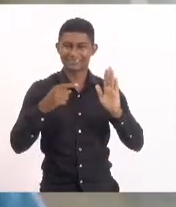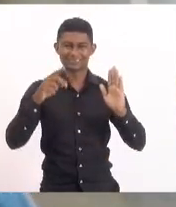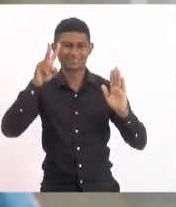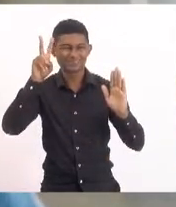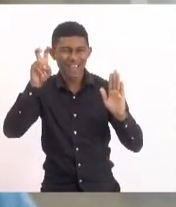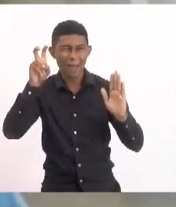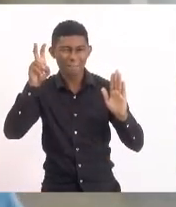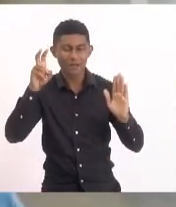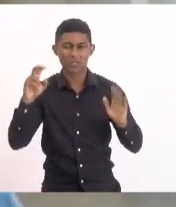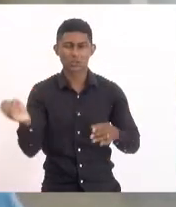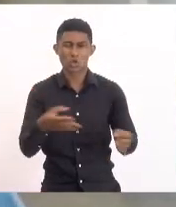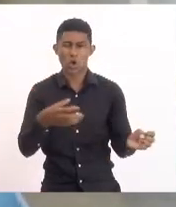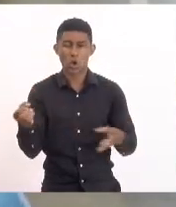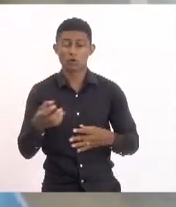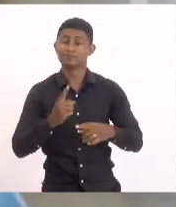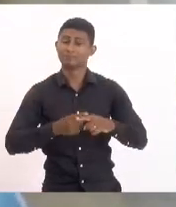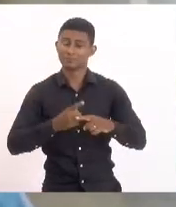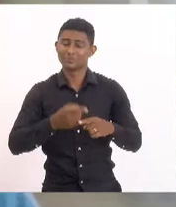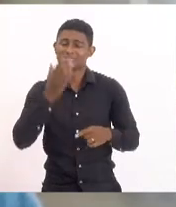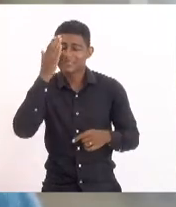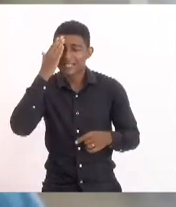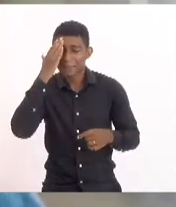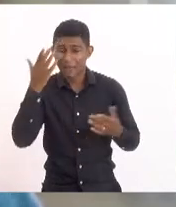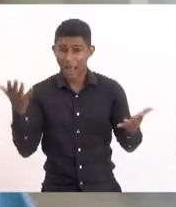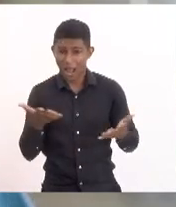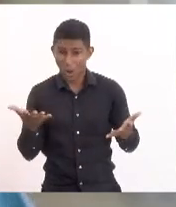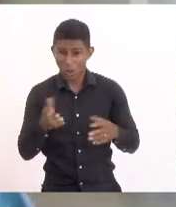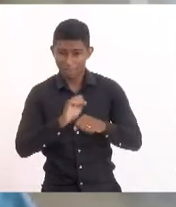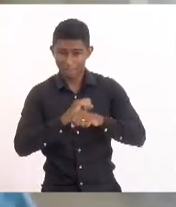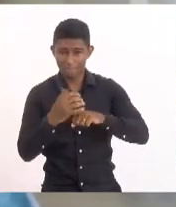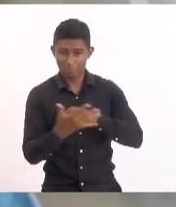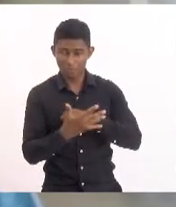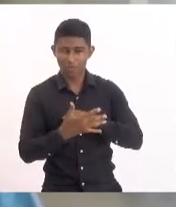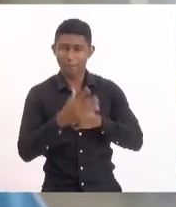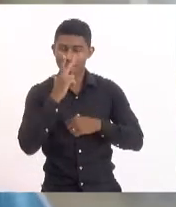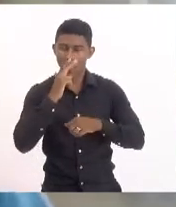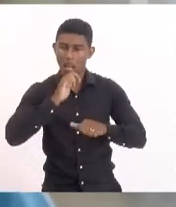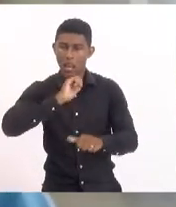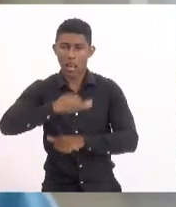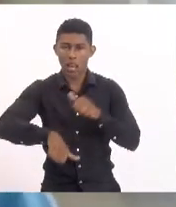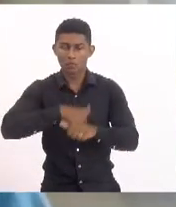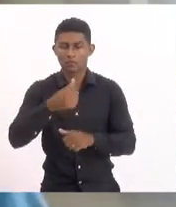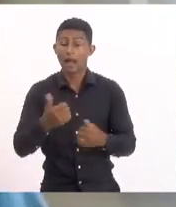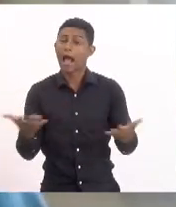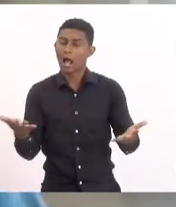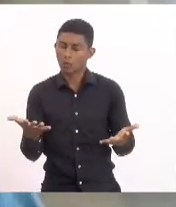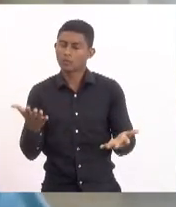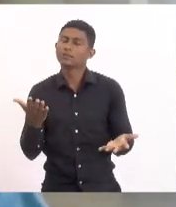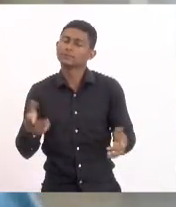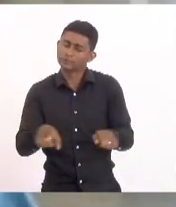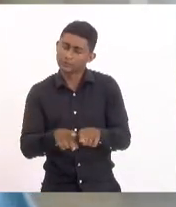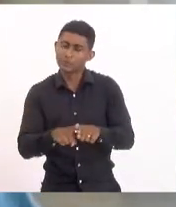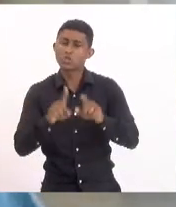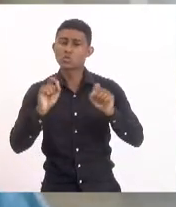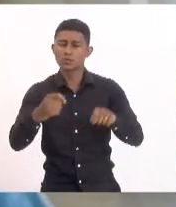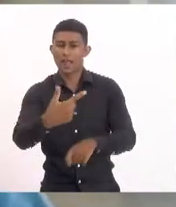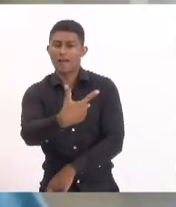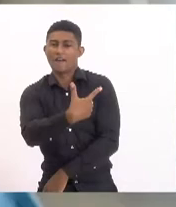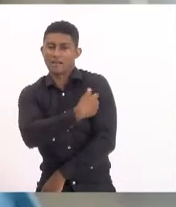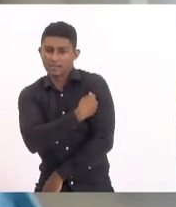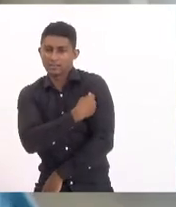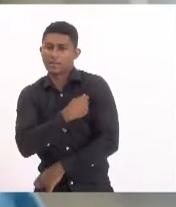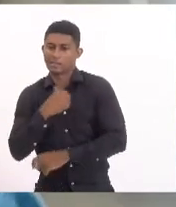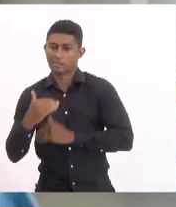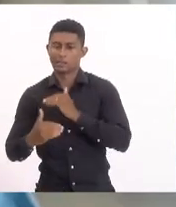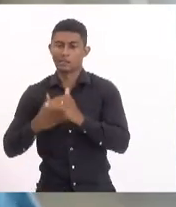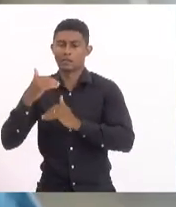a gente vive uma outra fase da pandemia, onde felizmente temos um avanço na vacinação que conseguiu contribuir para